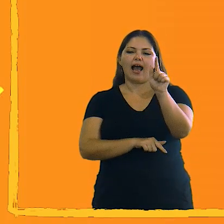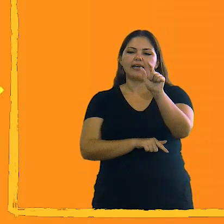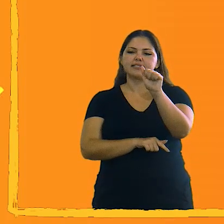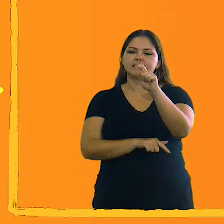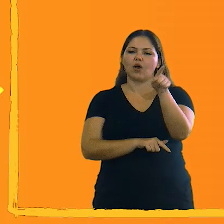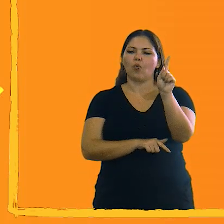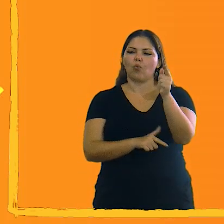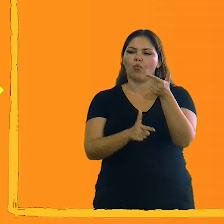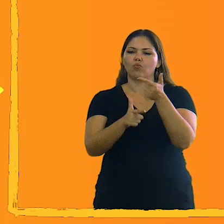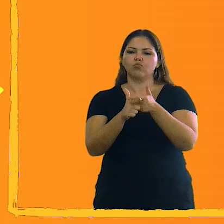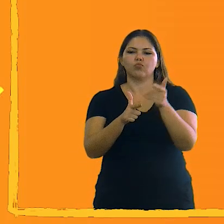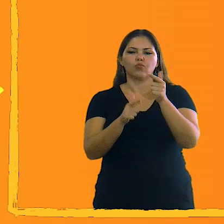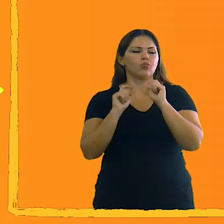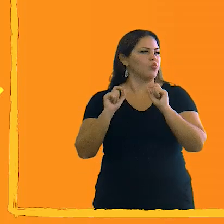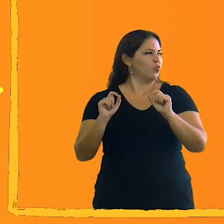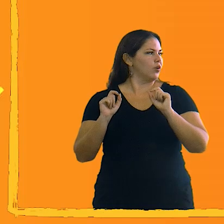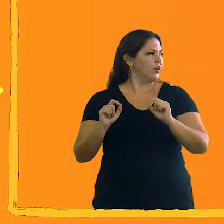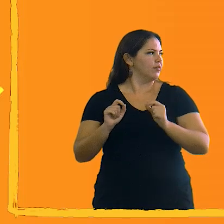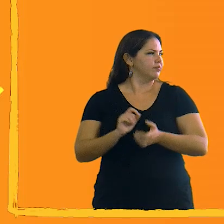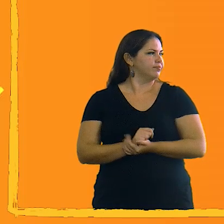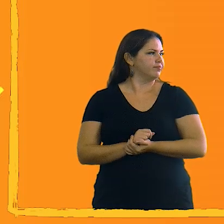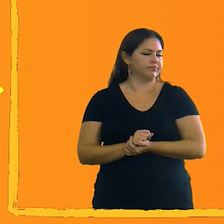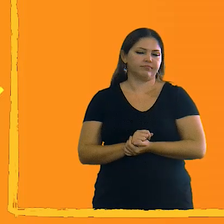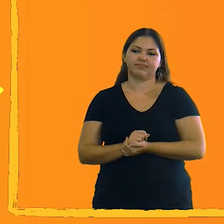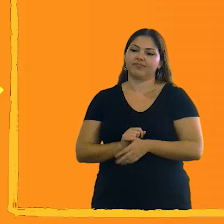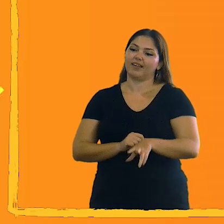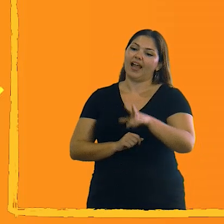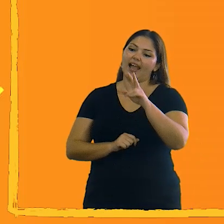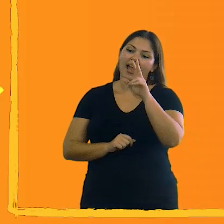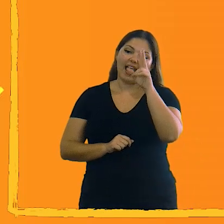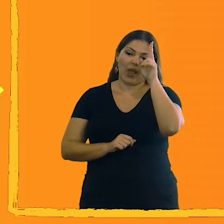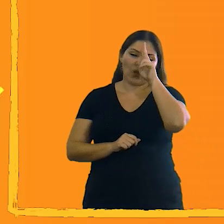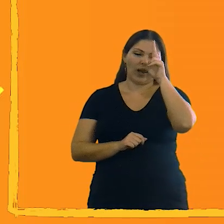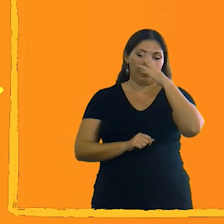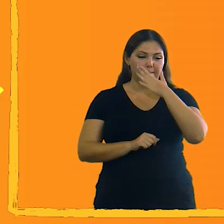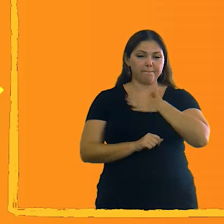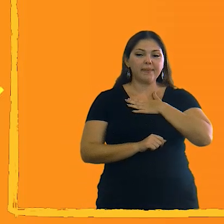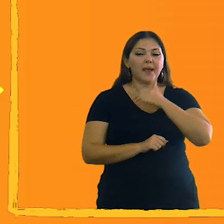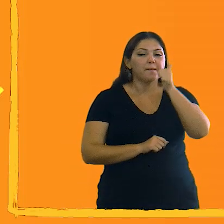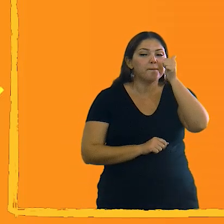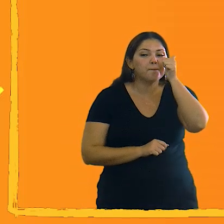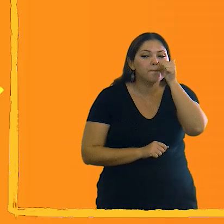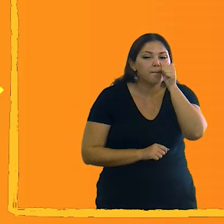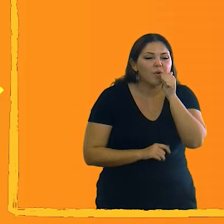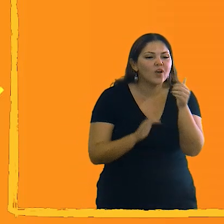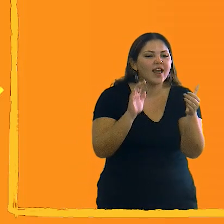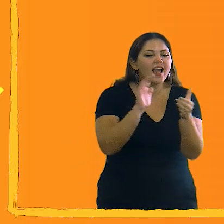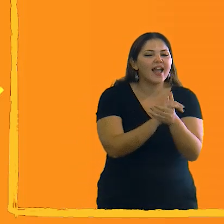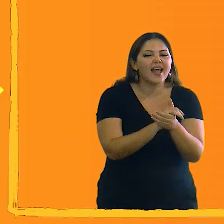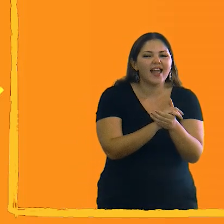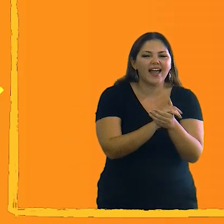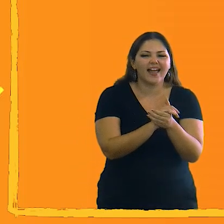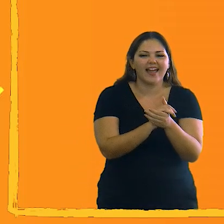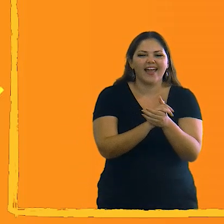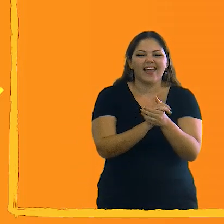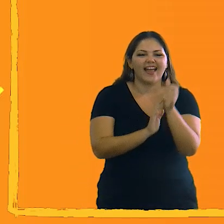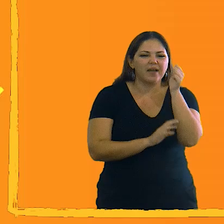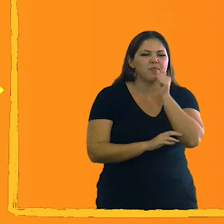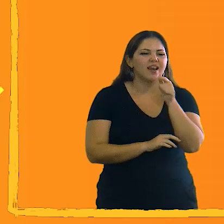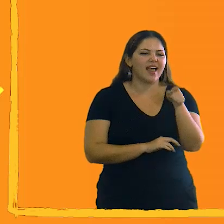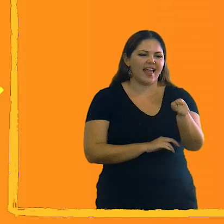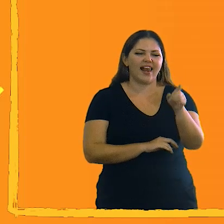razão toda vez que eu lembro de razão eu lembro da minha esposa é porque Mulher sempre tem razão né